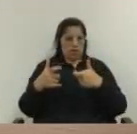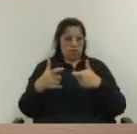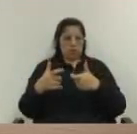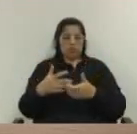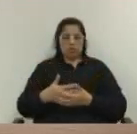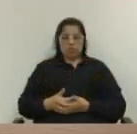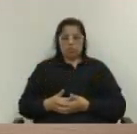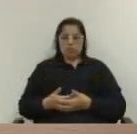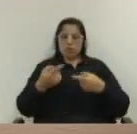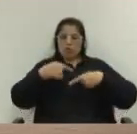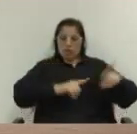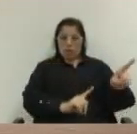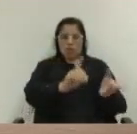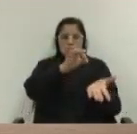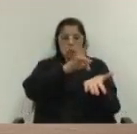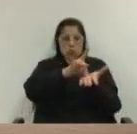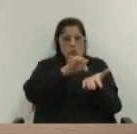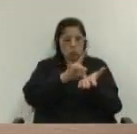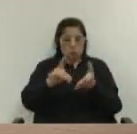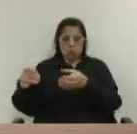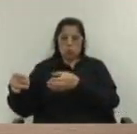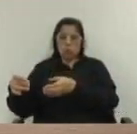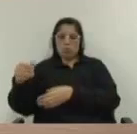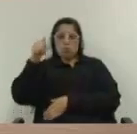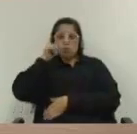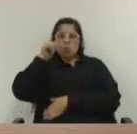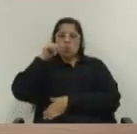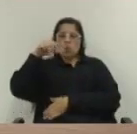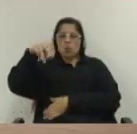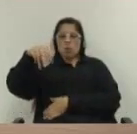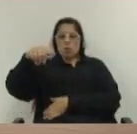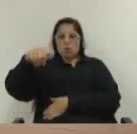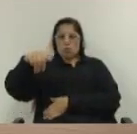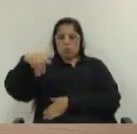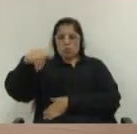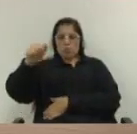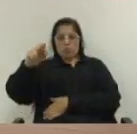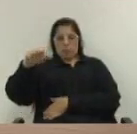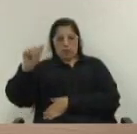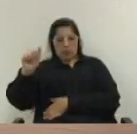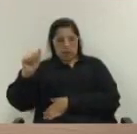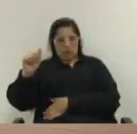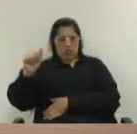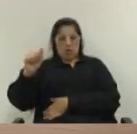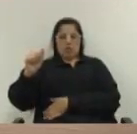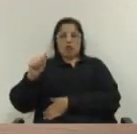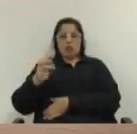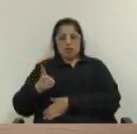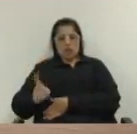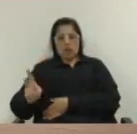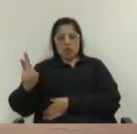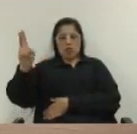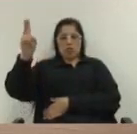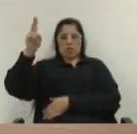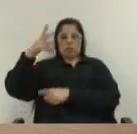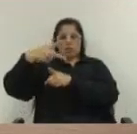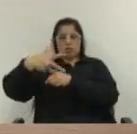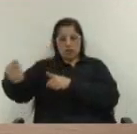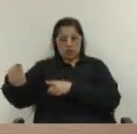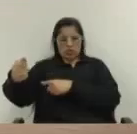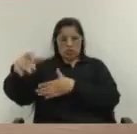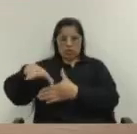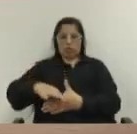inimigo. Maria da Legião Negra, mulher abnegada e nobre na sua raça, foi